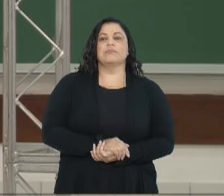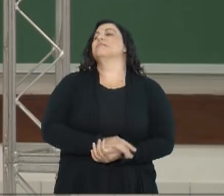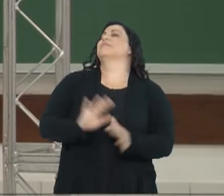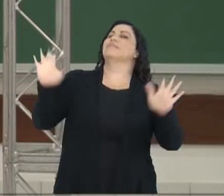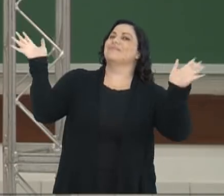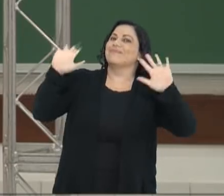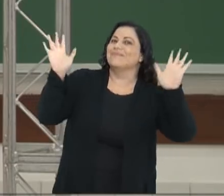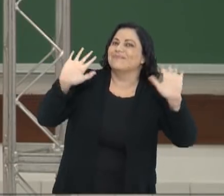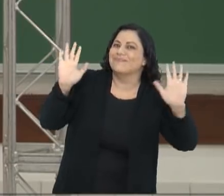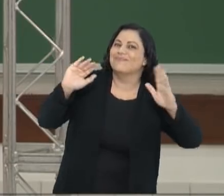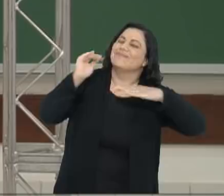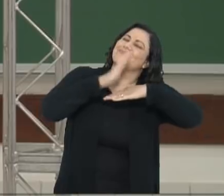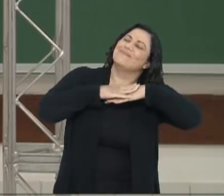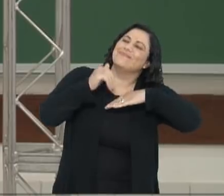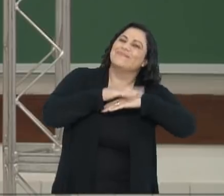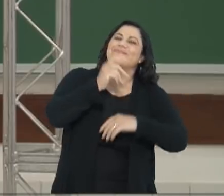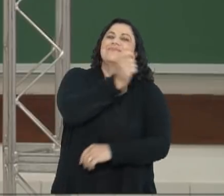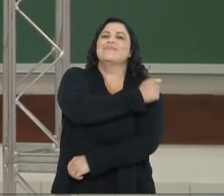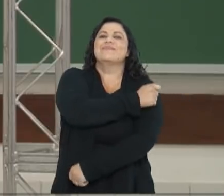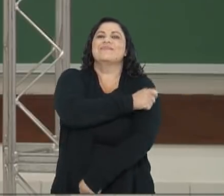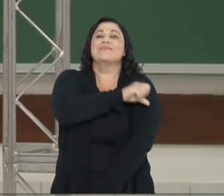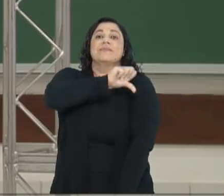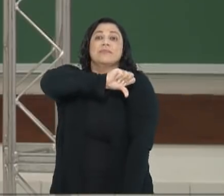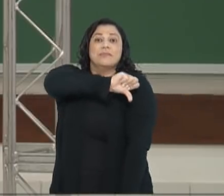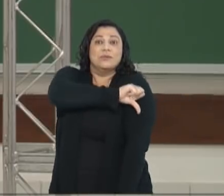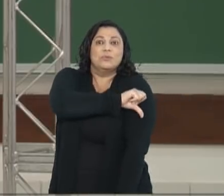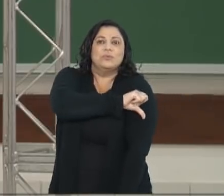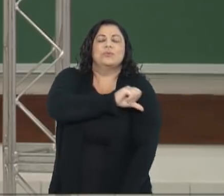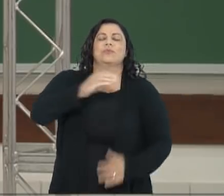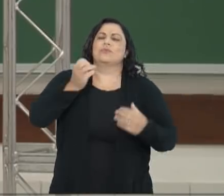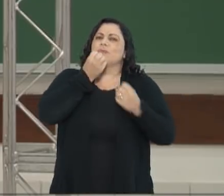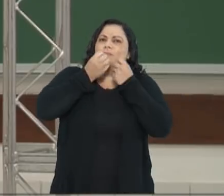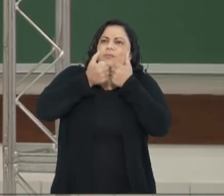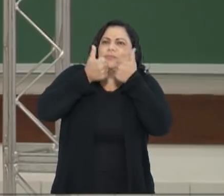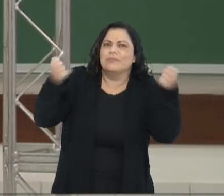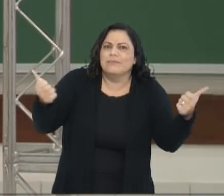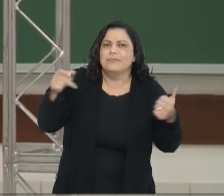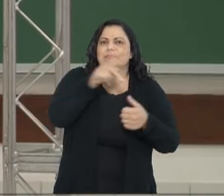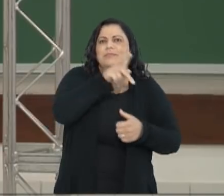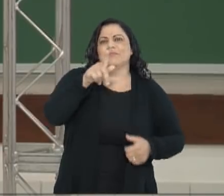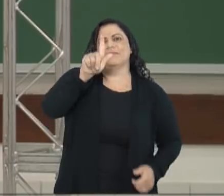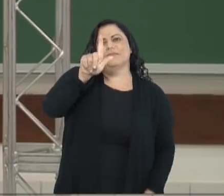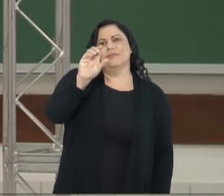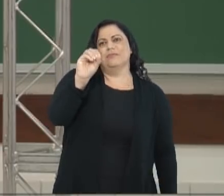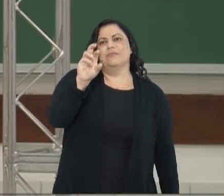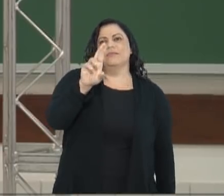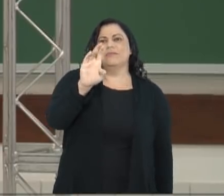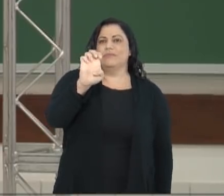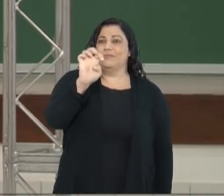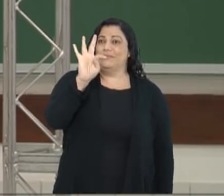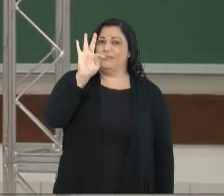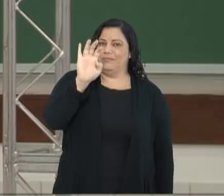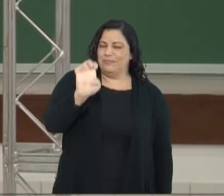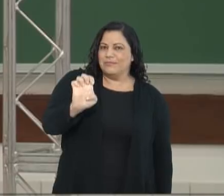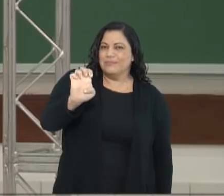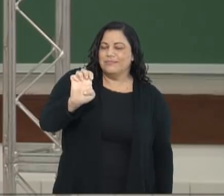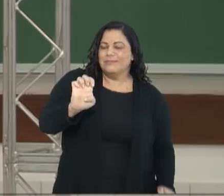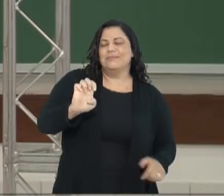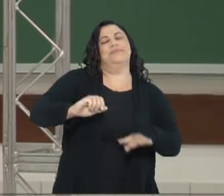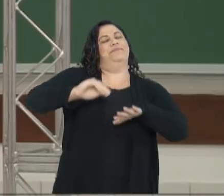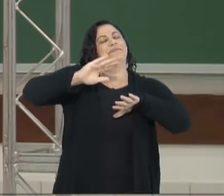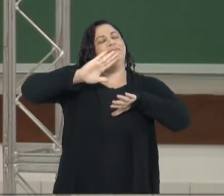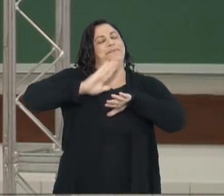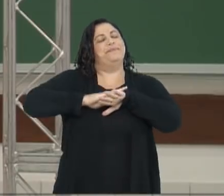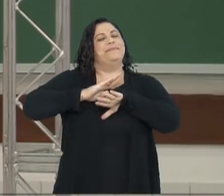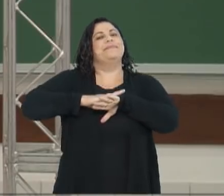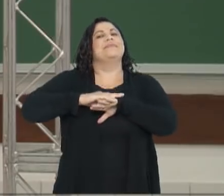Olá, meus queridos alunos do 9º ano, tudo bem com vocês? Eu sou a professora Gorete Wozniak, estamos aqui para mais uma aula de Geografia